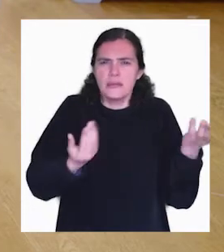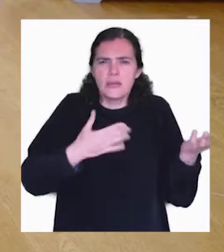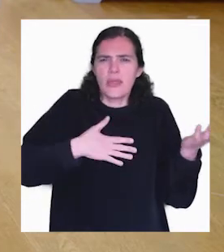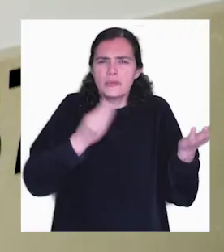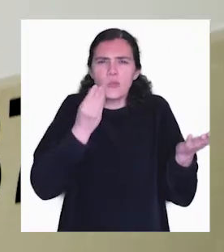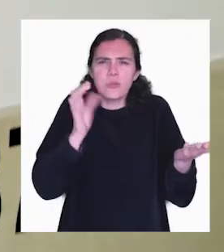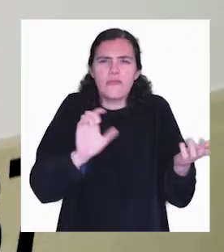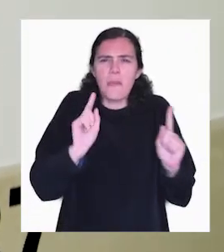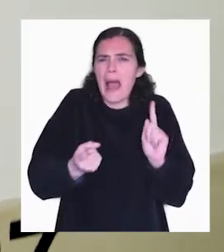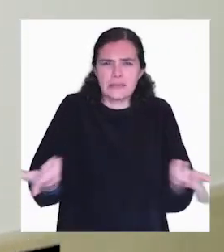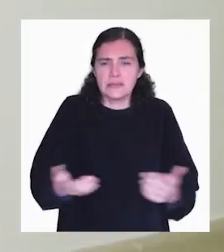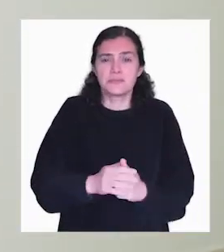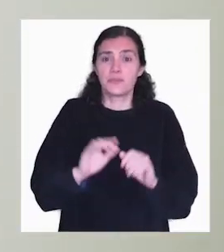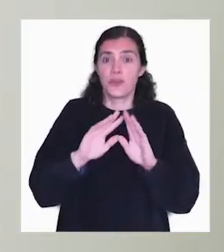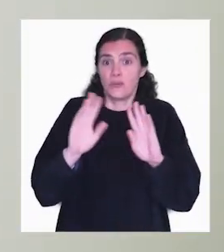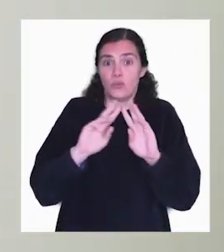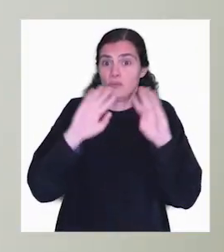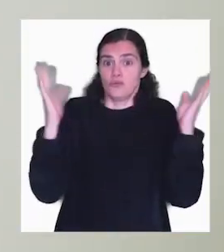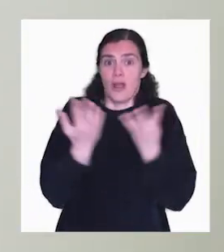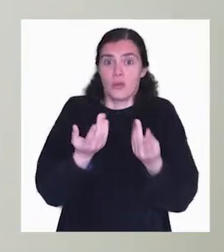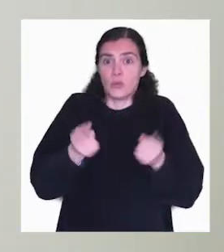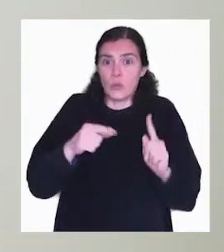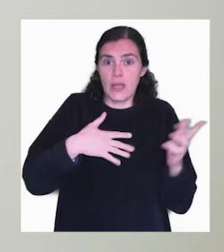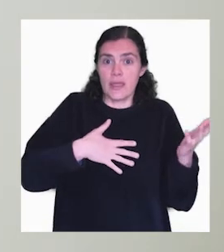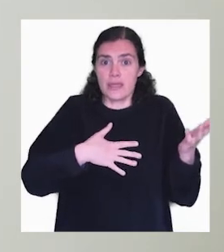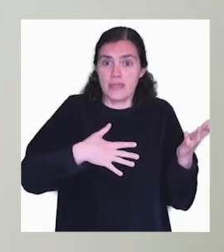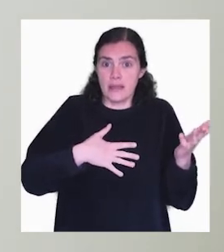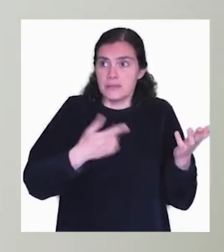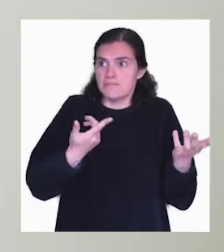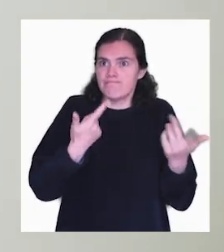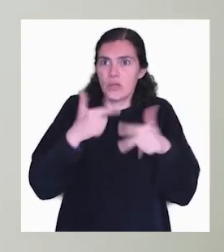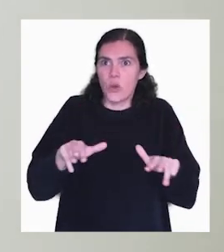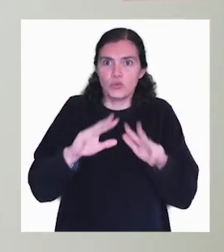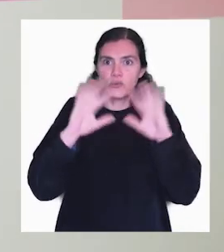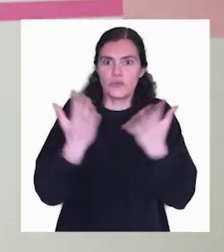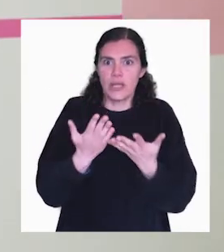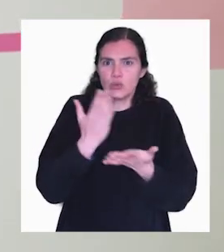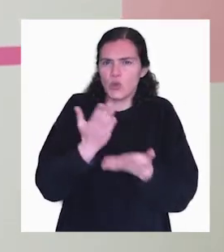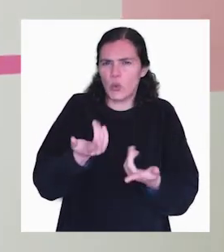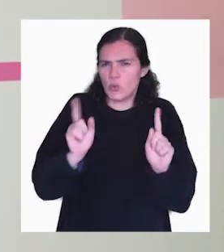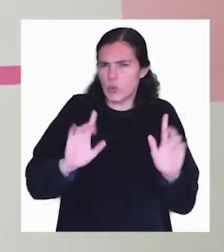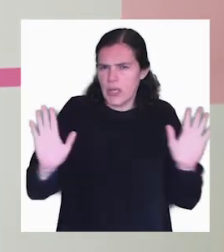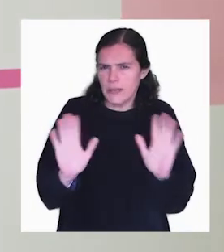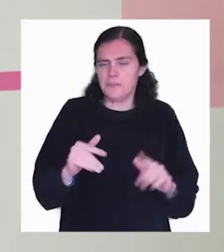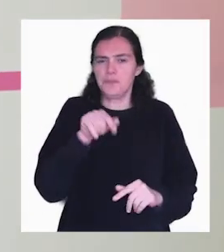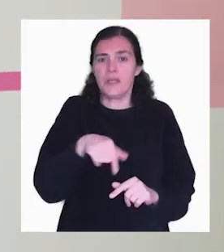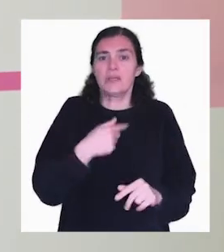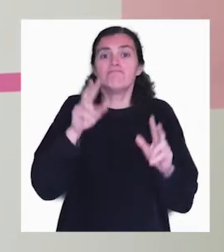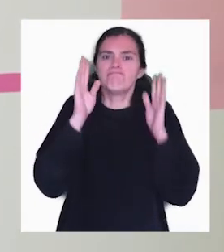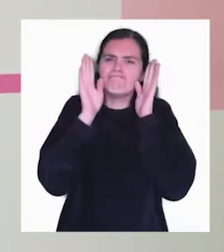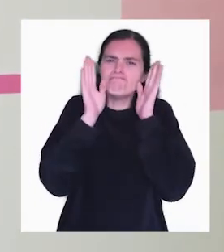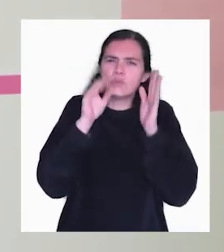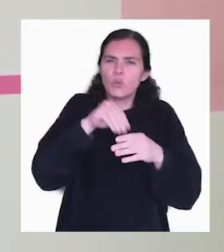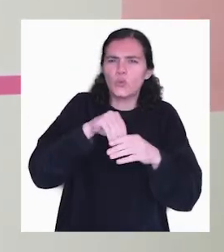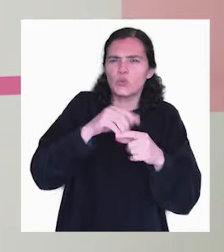dança, não é universal, não é? A dança não é uma linguagem universal por si. E é isto que esta atenção aos vários contextos, esta